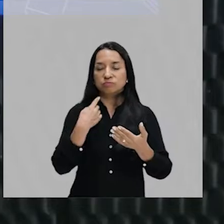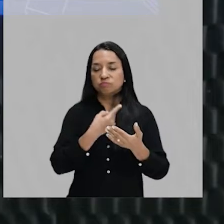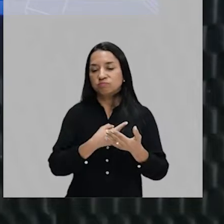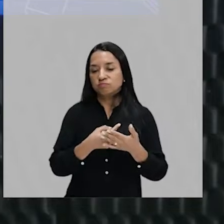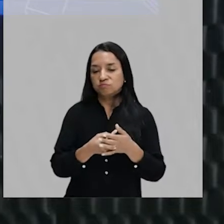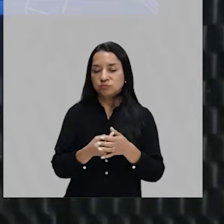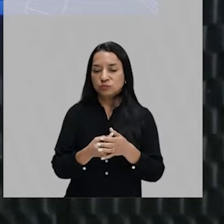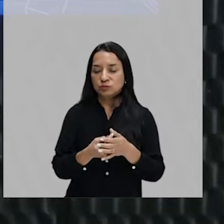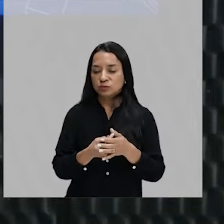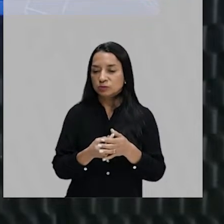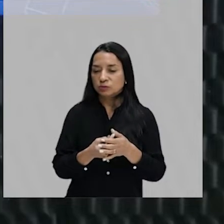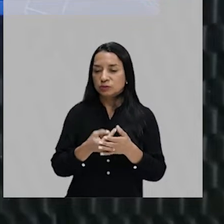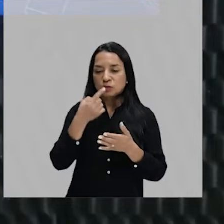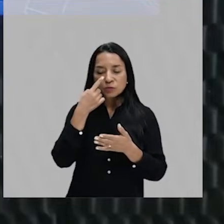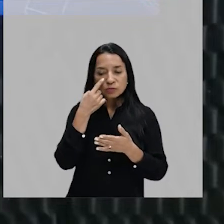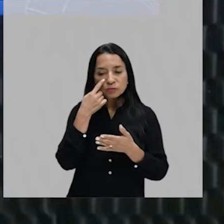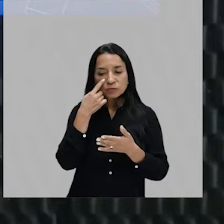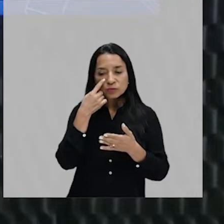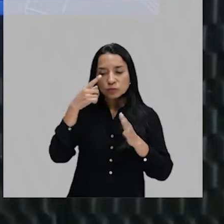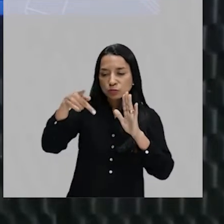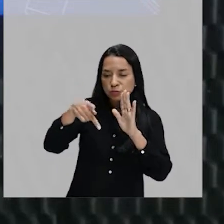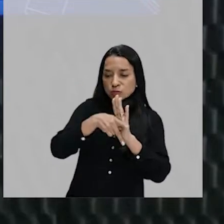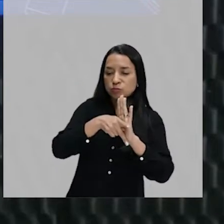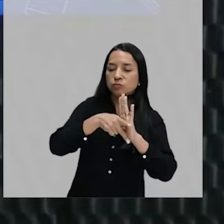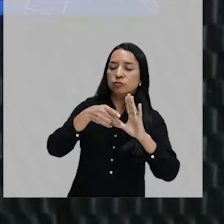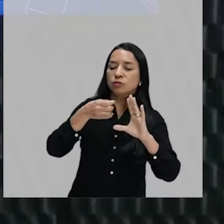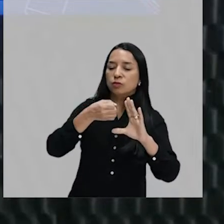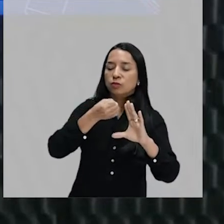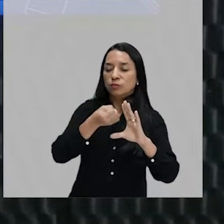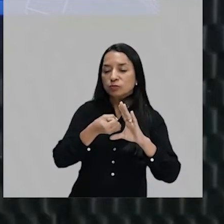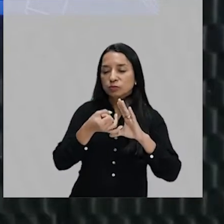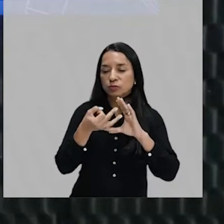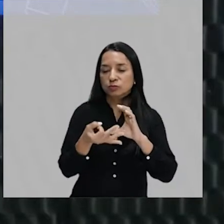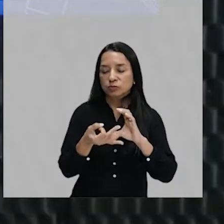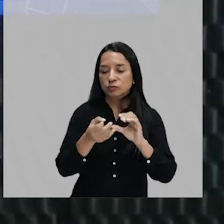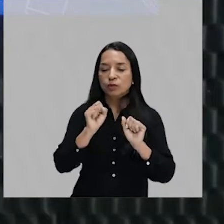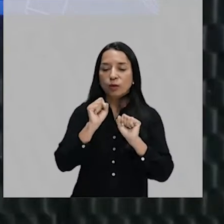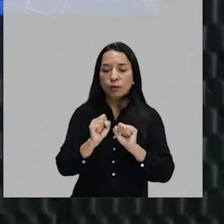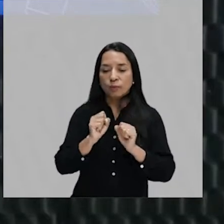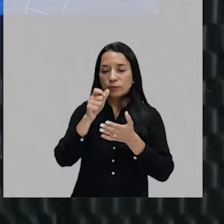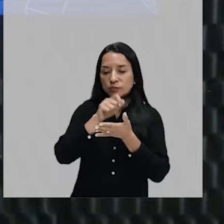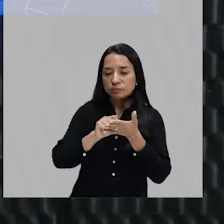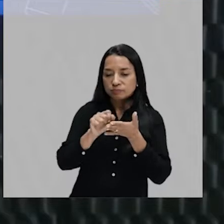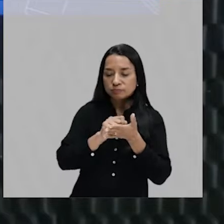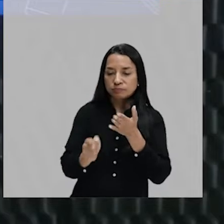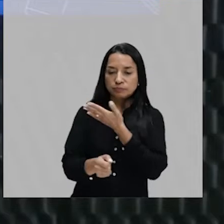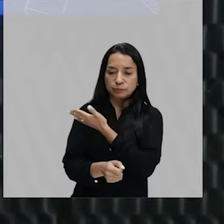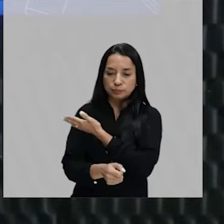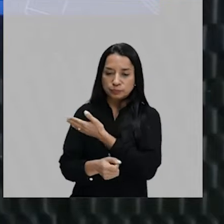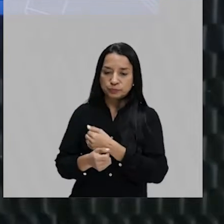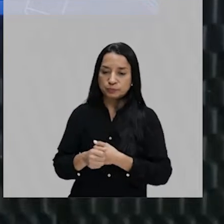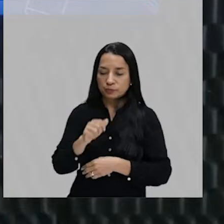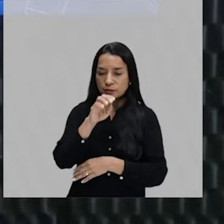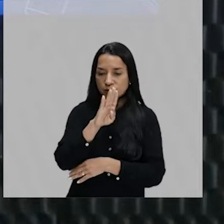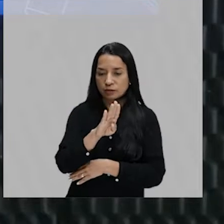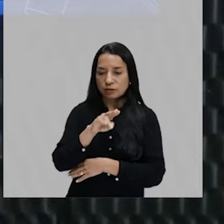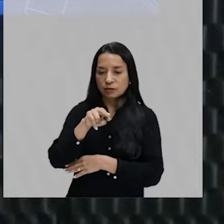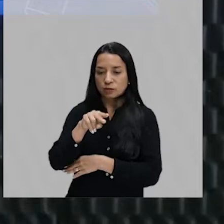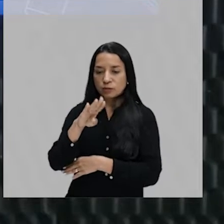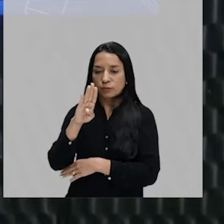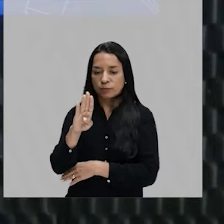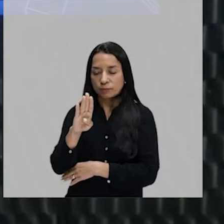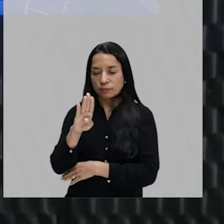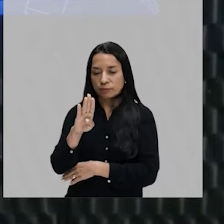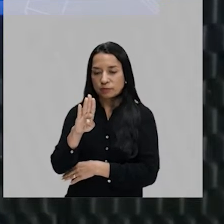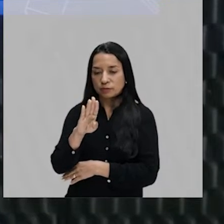estamos analisando os próprios conjuntos tá então eu posso escrever da seguinte forma se a =